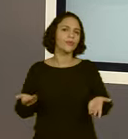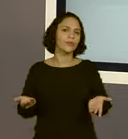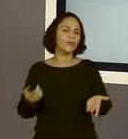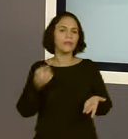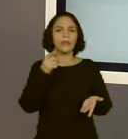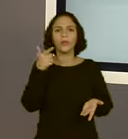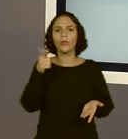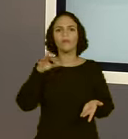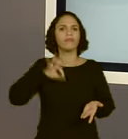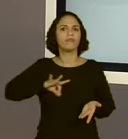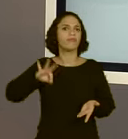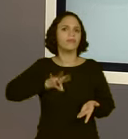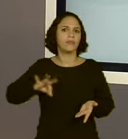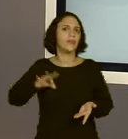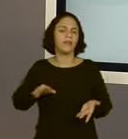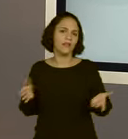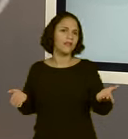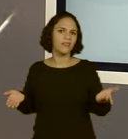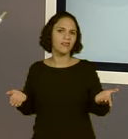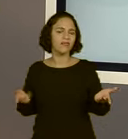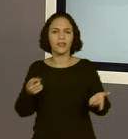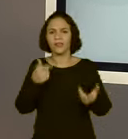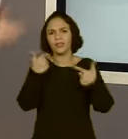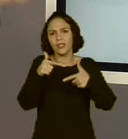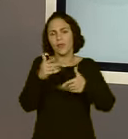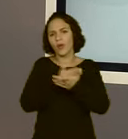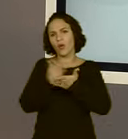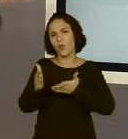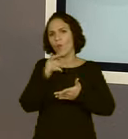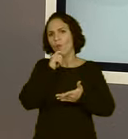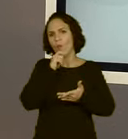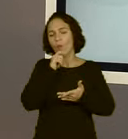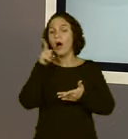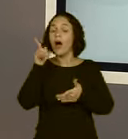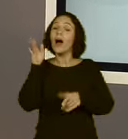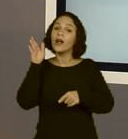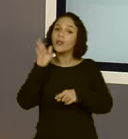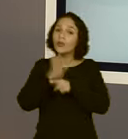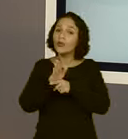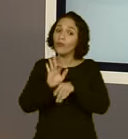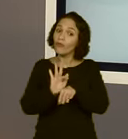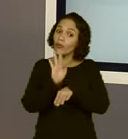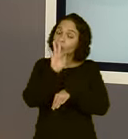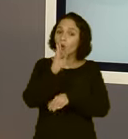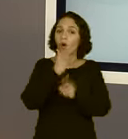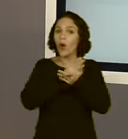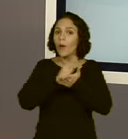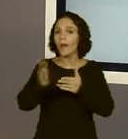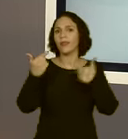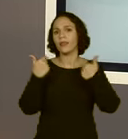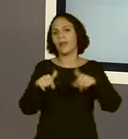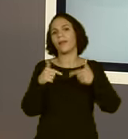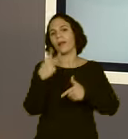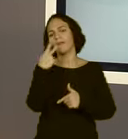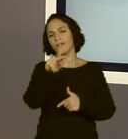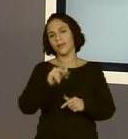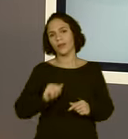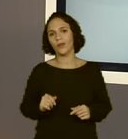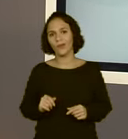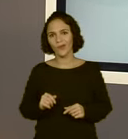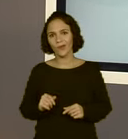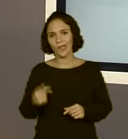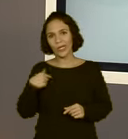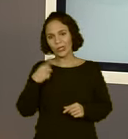não têm uma renda própria, né? Ainda não começaram a trabalhar. Isso aqui vai ajudar vocês bastante quando vocês começarem a ter o seu próprio